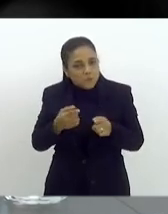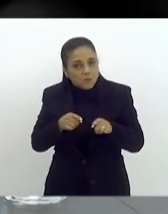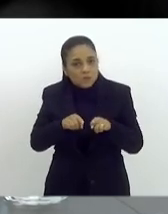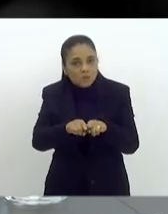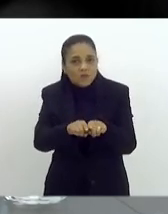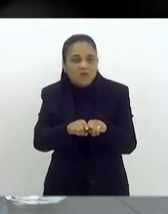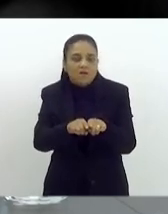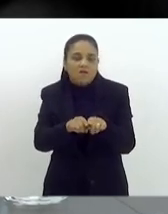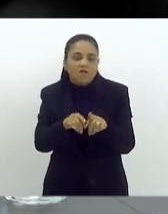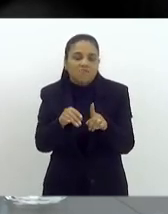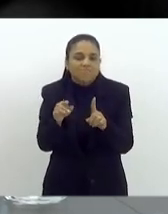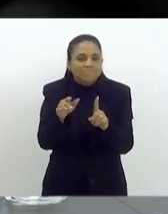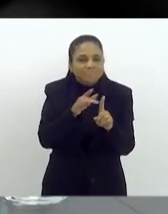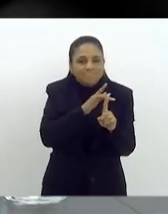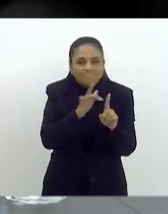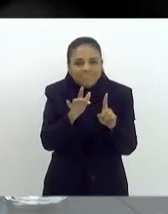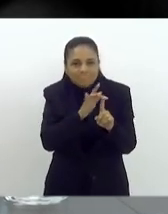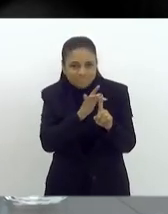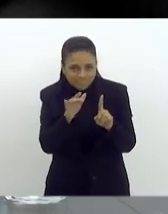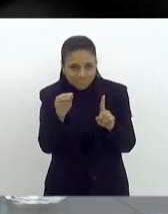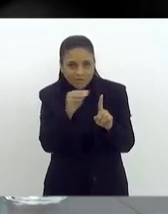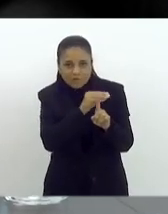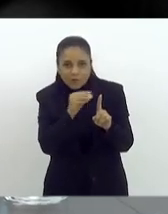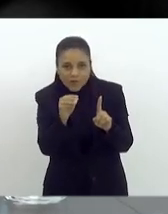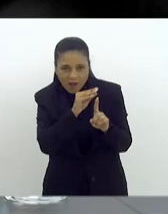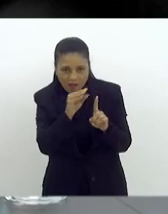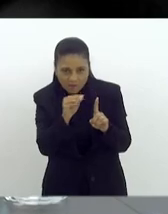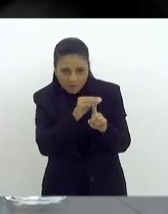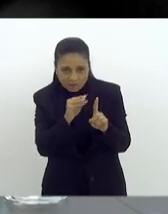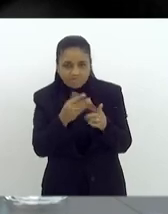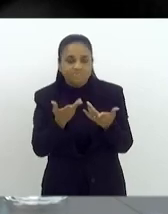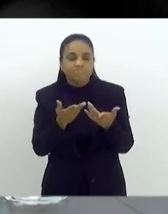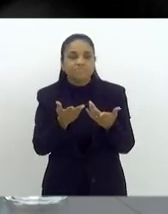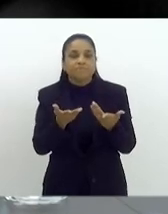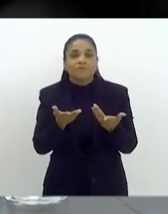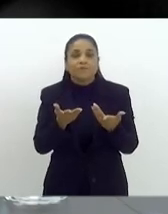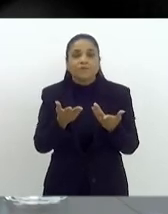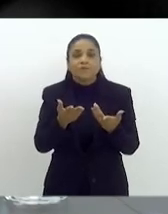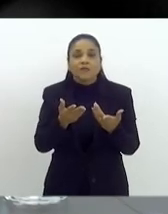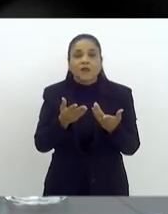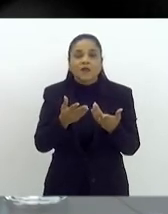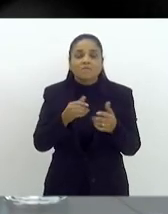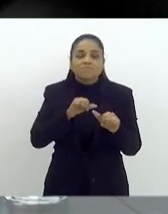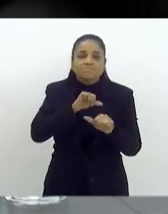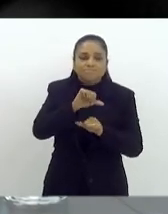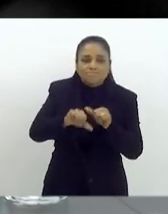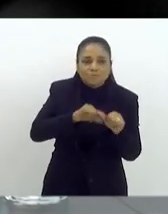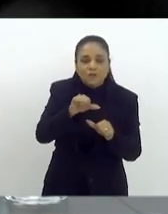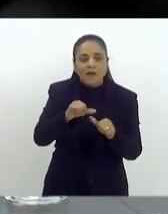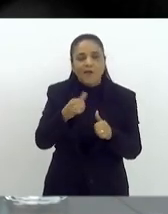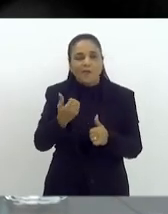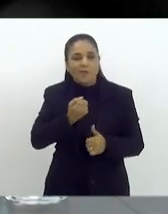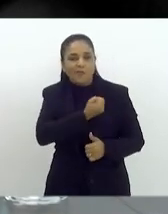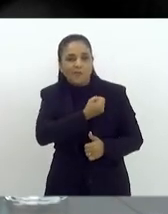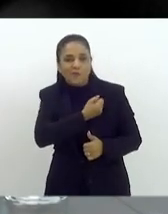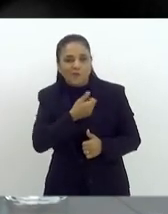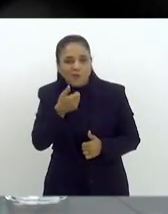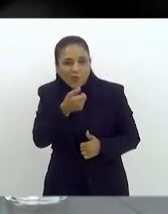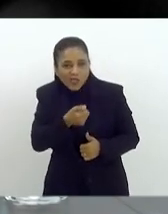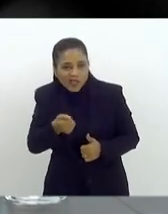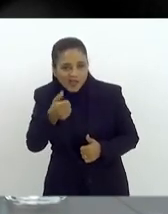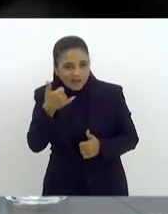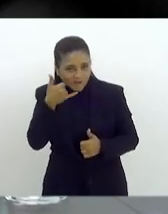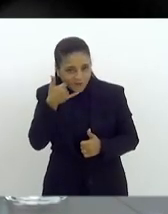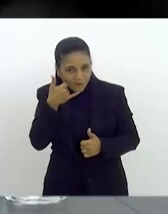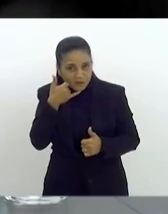mais frágil né então é por vezes ela tem que mudar de número de telefone né porque bloqueia